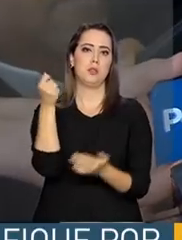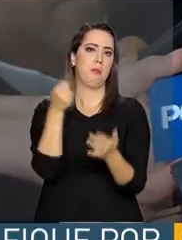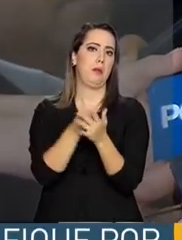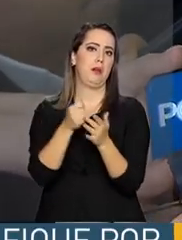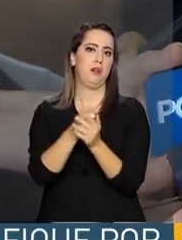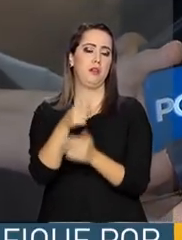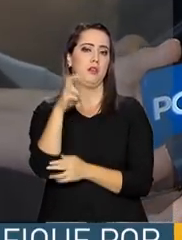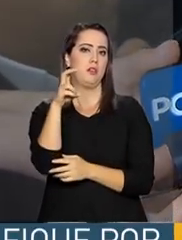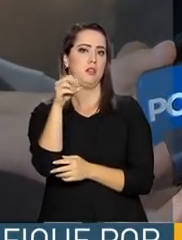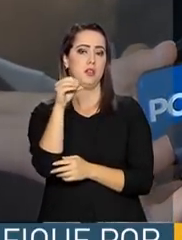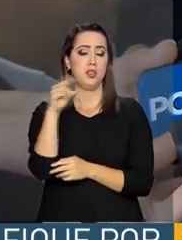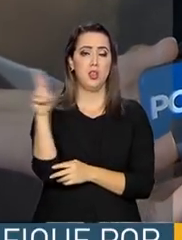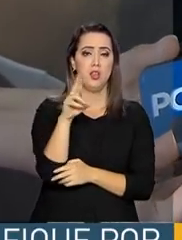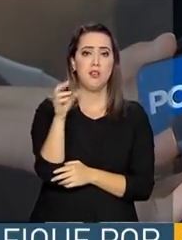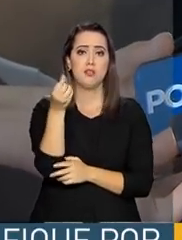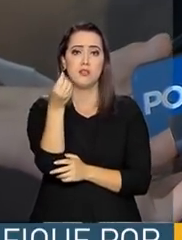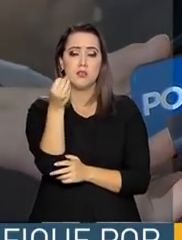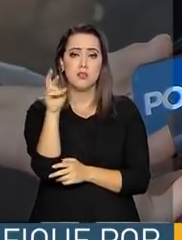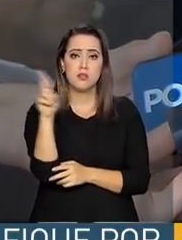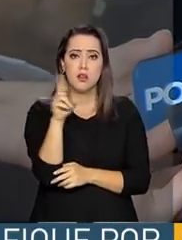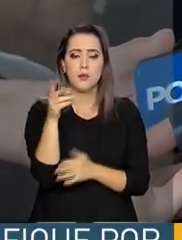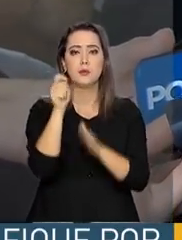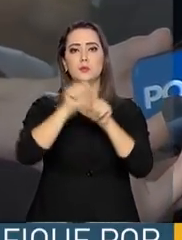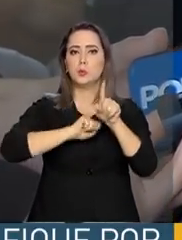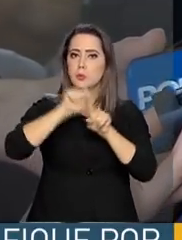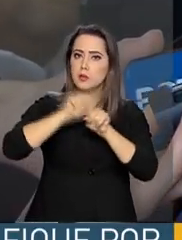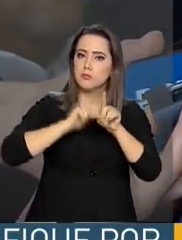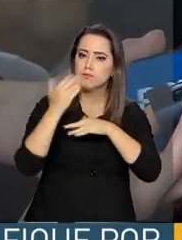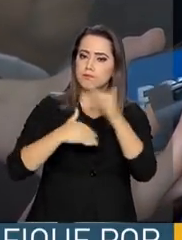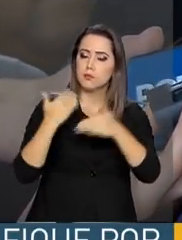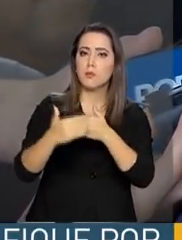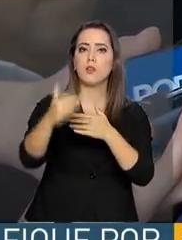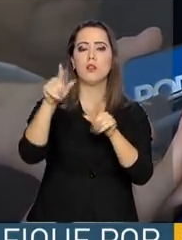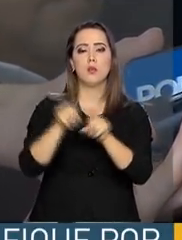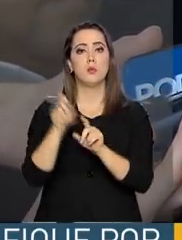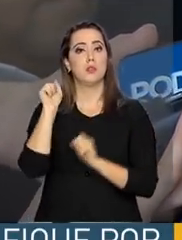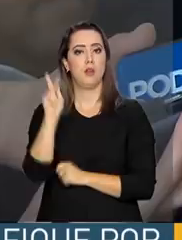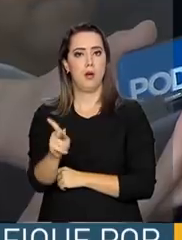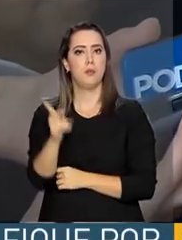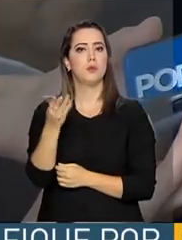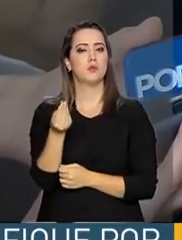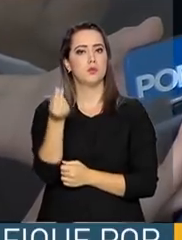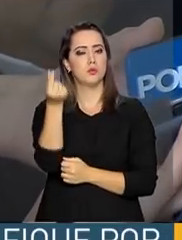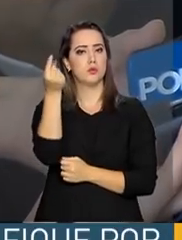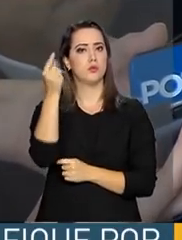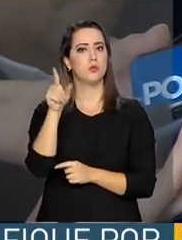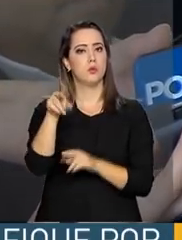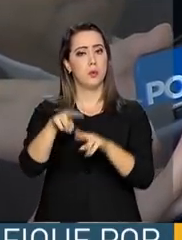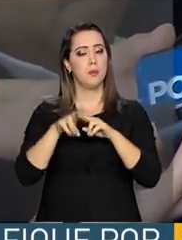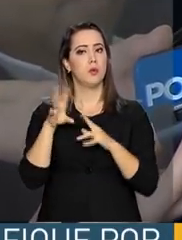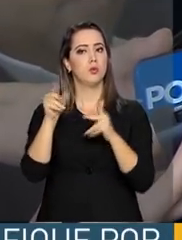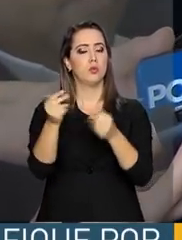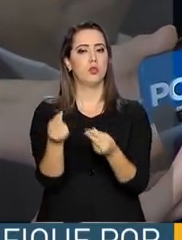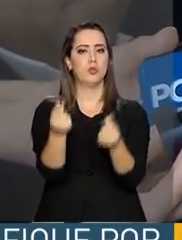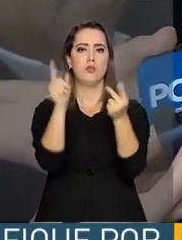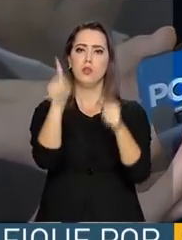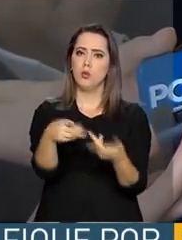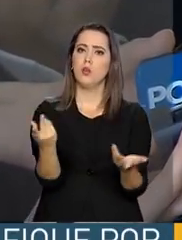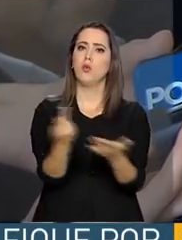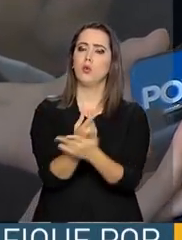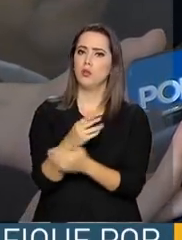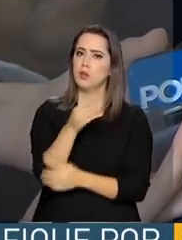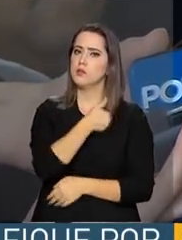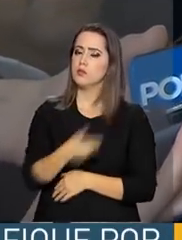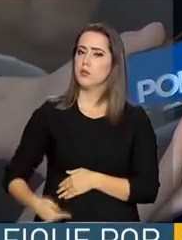pagar 500, 600 reais por mês, não é? Para poder aposentar-se pela totalidade, que, aliás, ocorre na